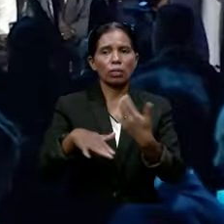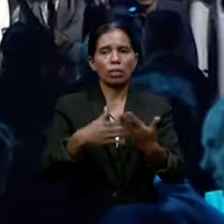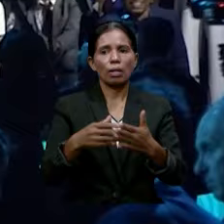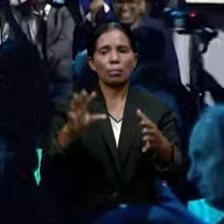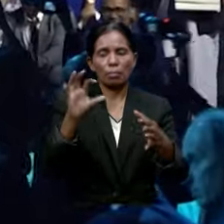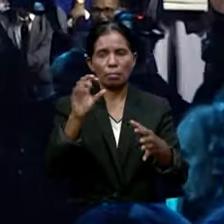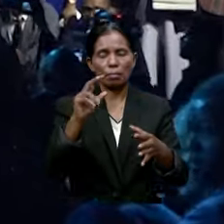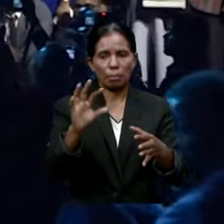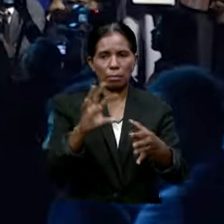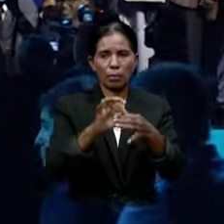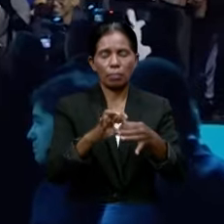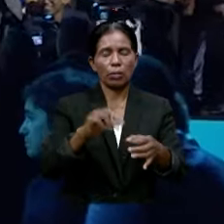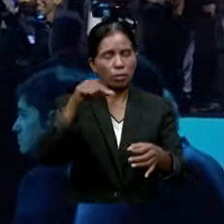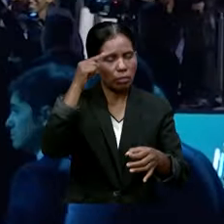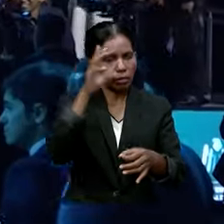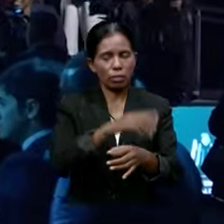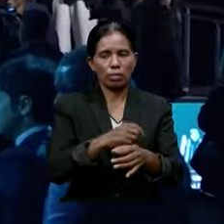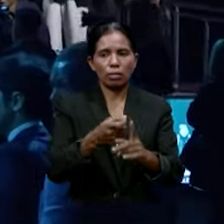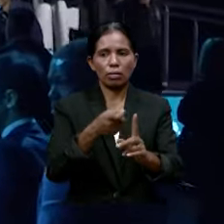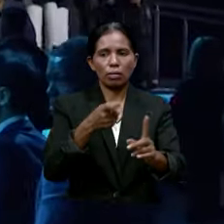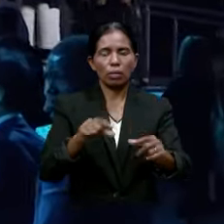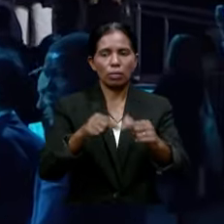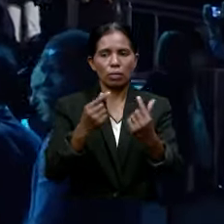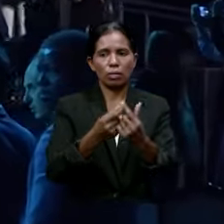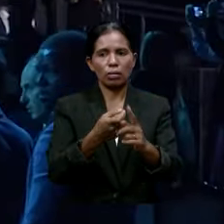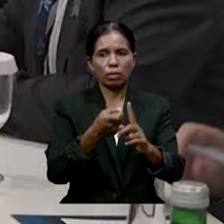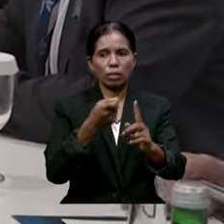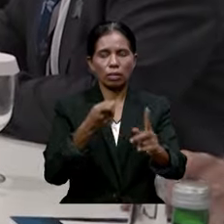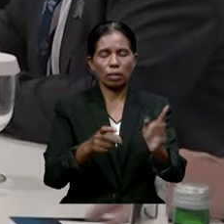Governo, equipa técnica Sira cada ministério, equipa técnica Sira